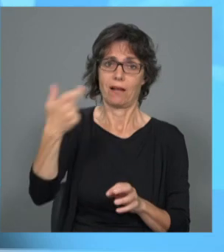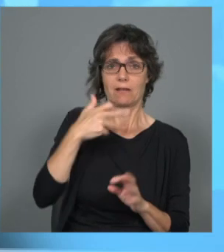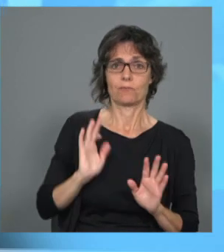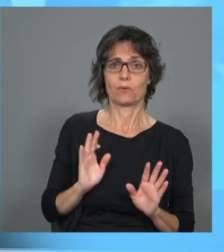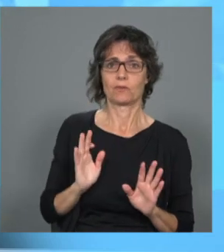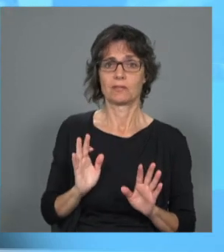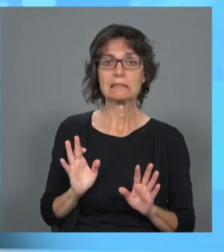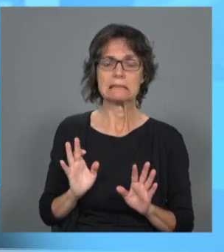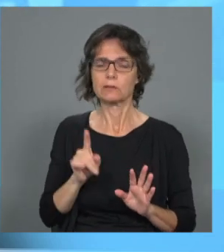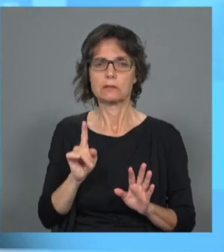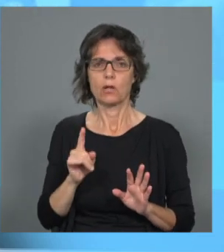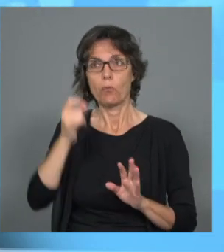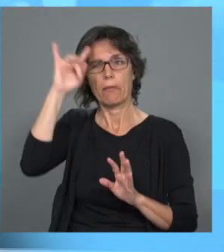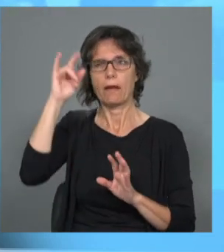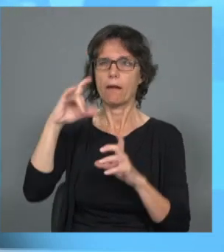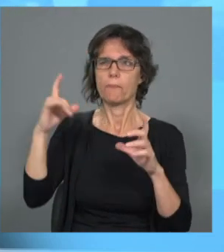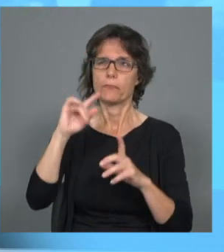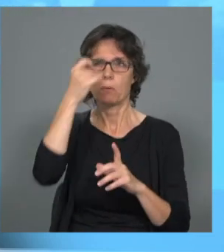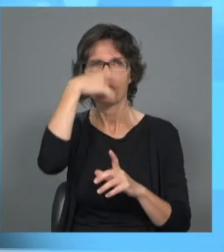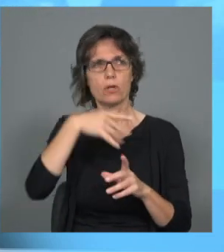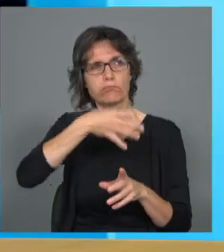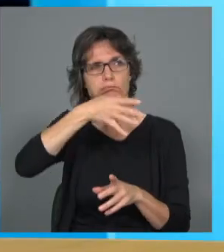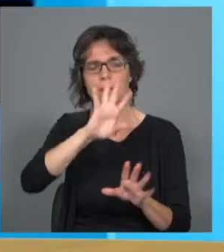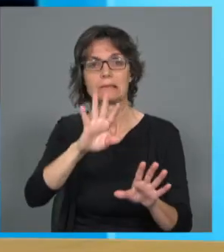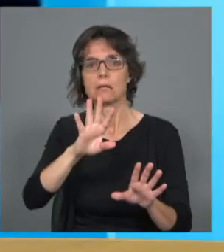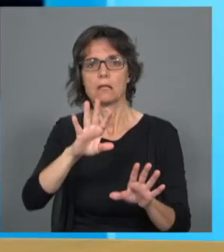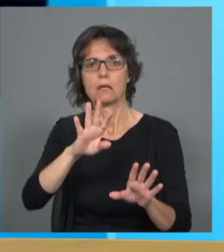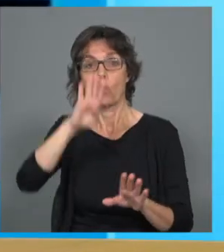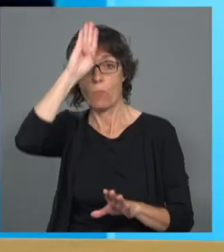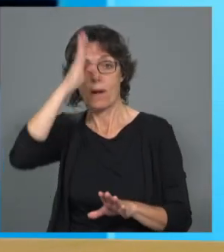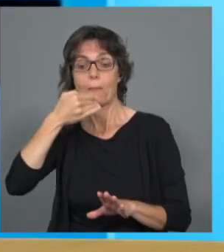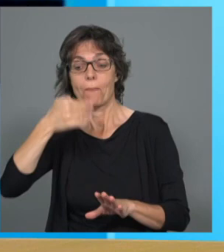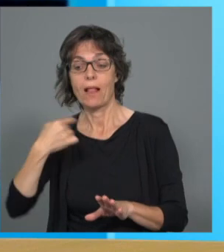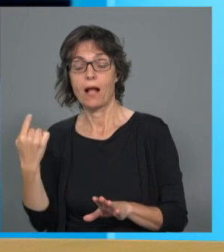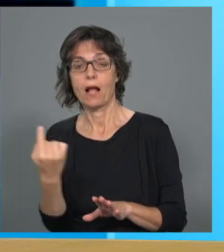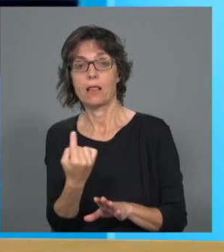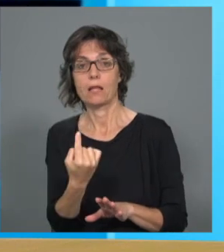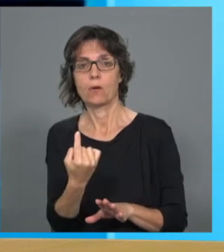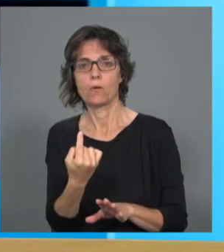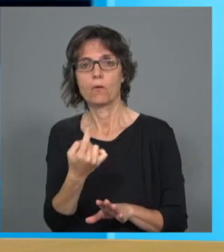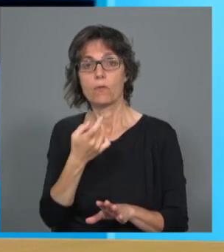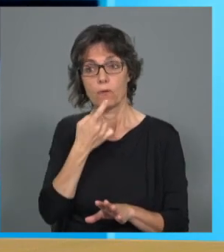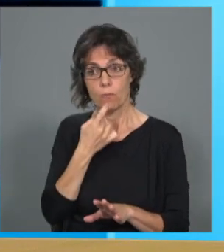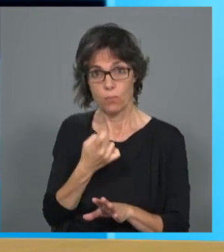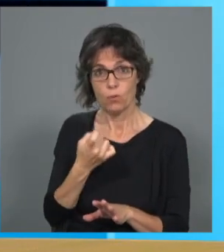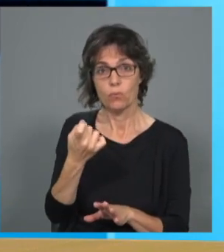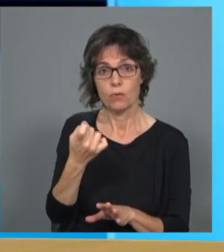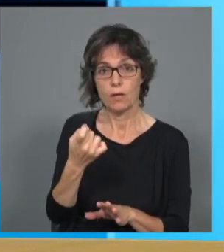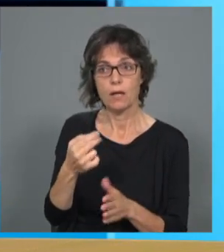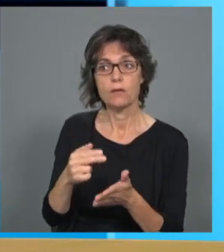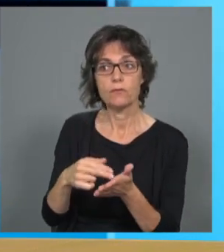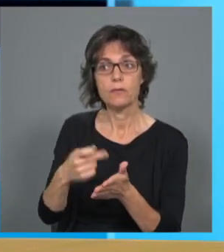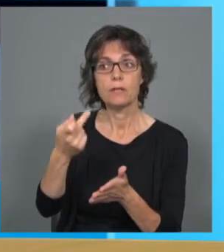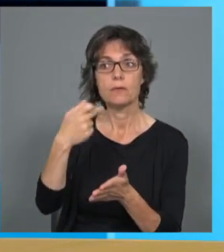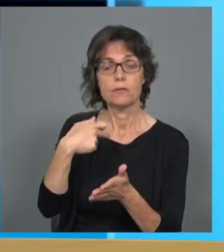já tem uma ideia de como vai contar a história. Portanto, o Papa pede que se desmonte essa maneira de fazer as coisas. E diz-nos, se isso for